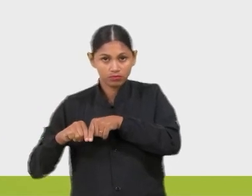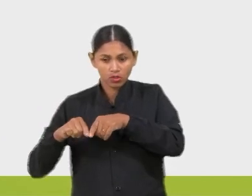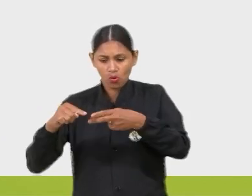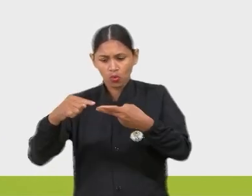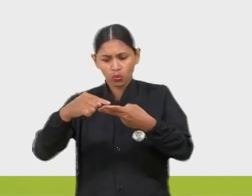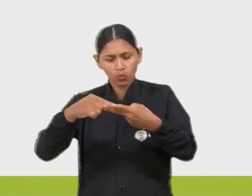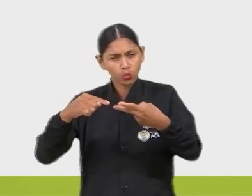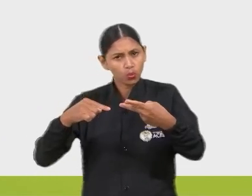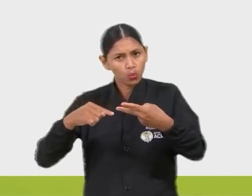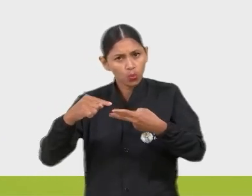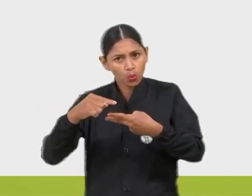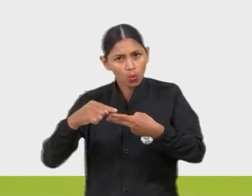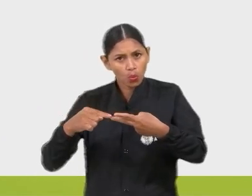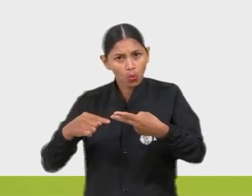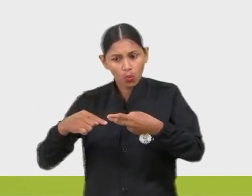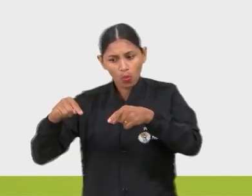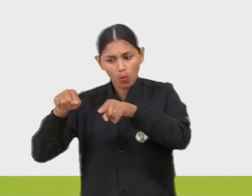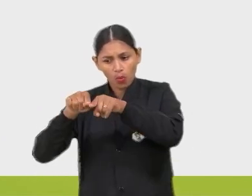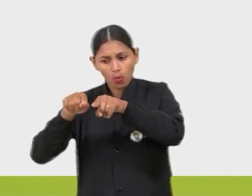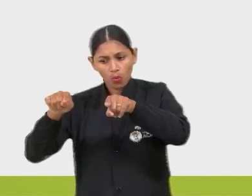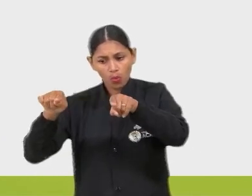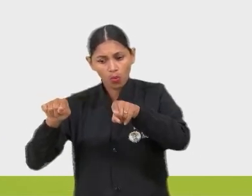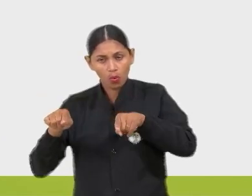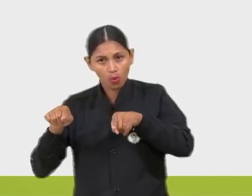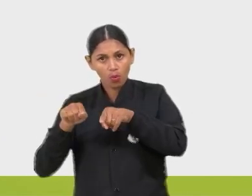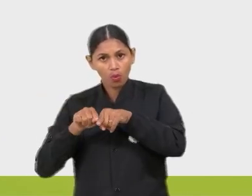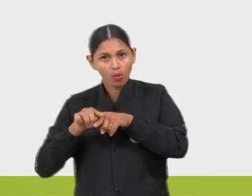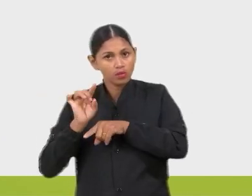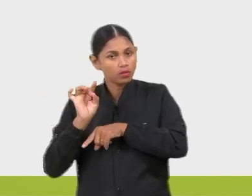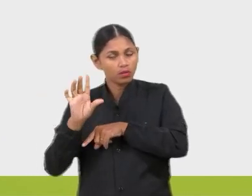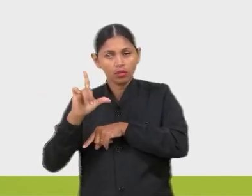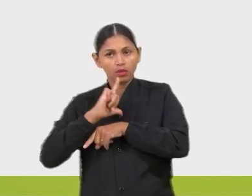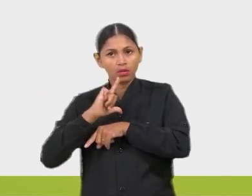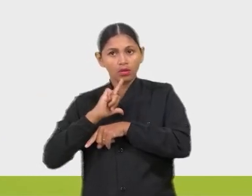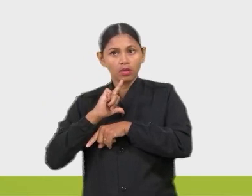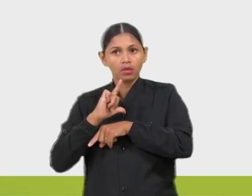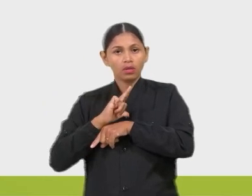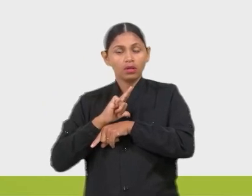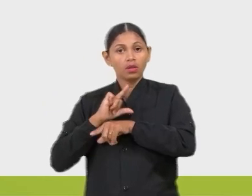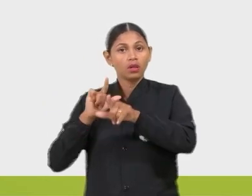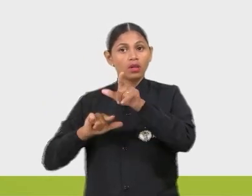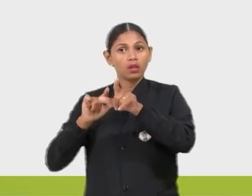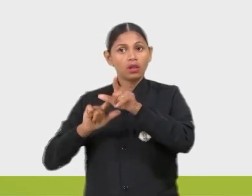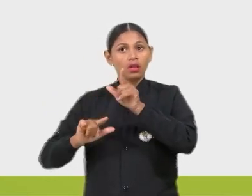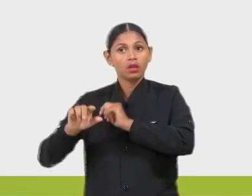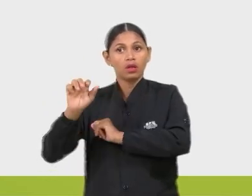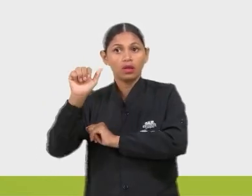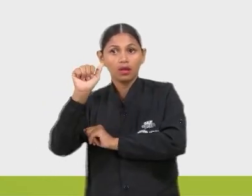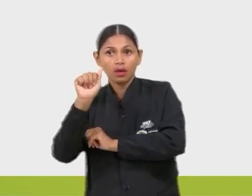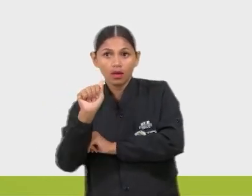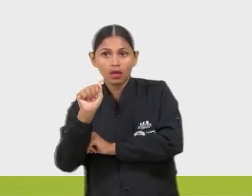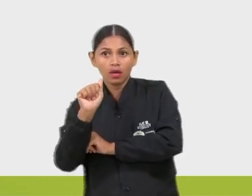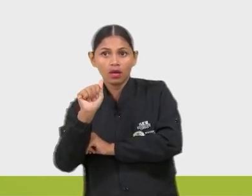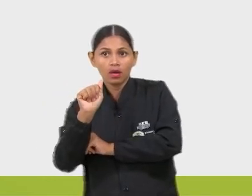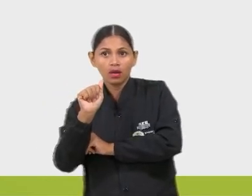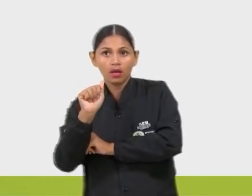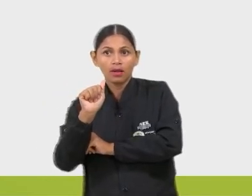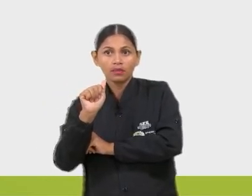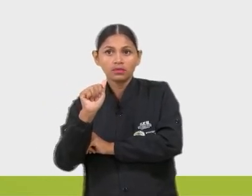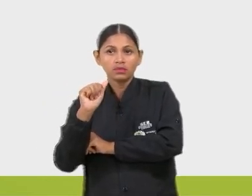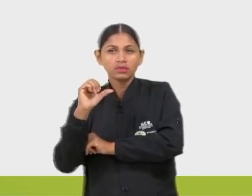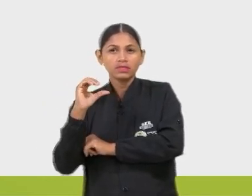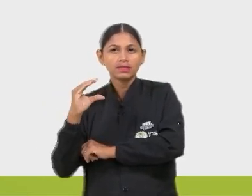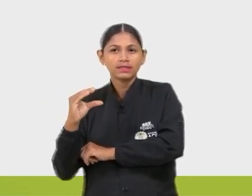na letra C, tá vendo? Ó? Tudo bem? Aparece também aqui 2 quadrados na letra E, né? Tá, vamos